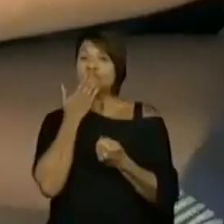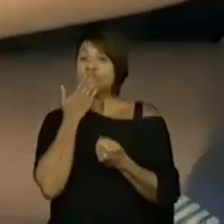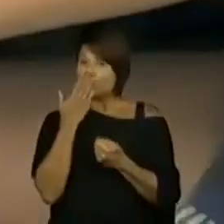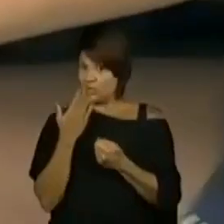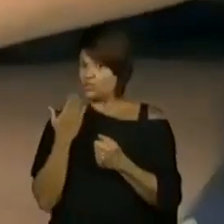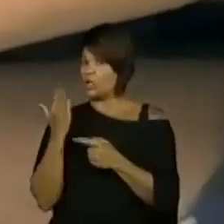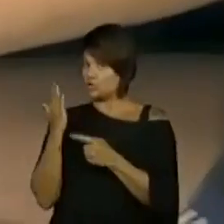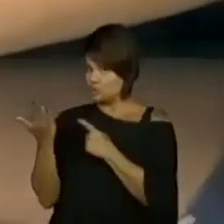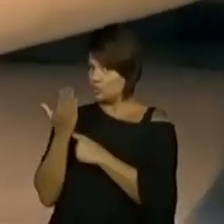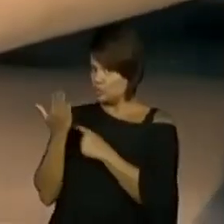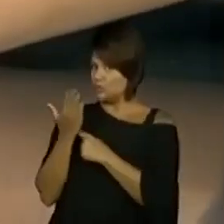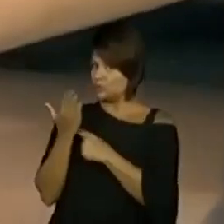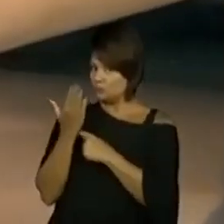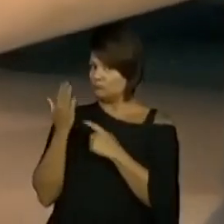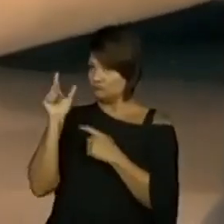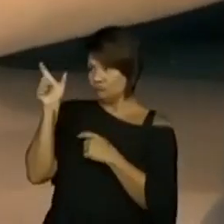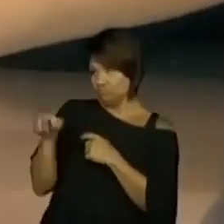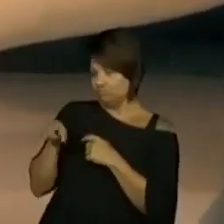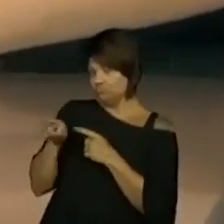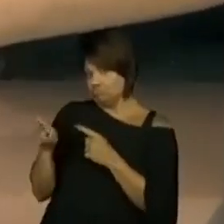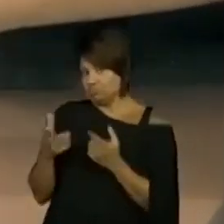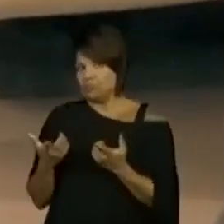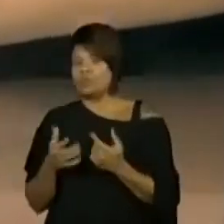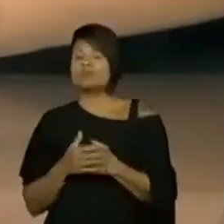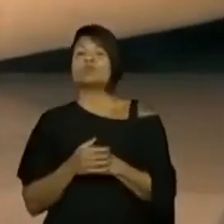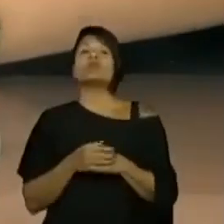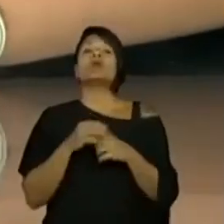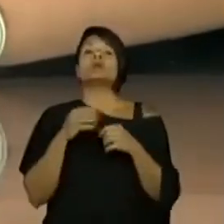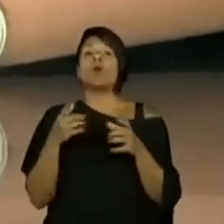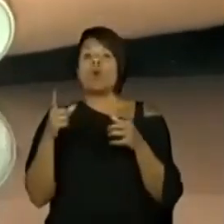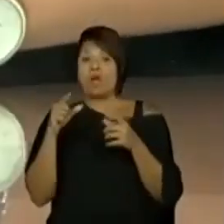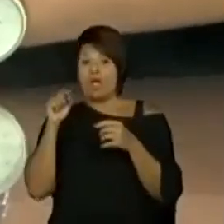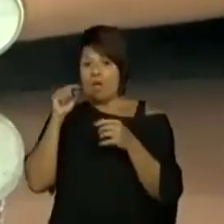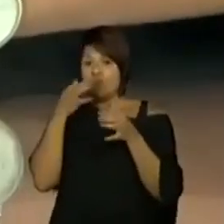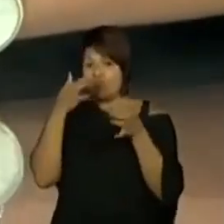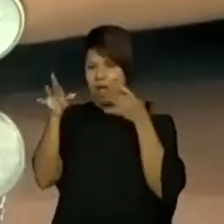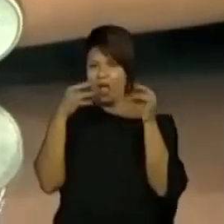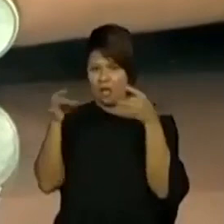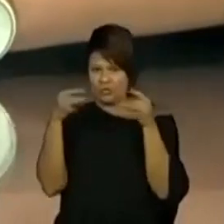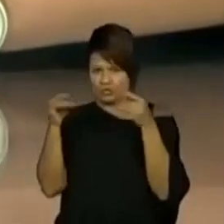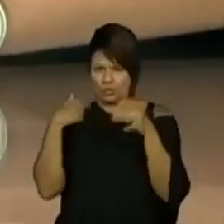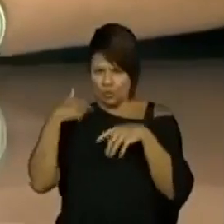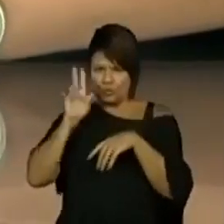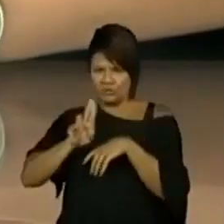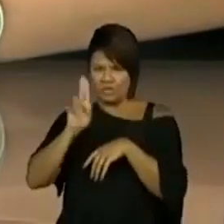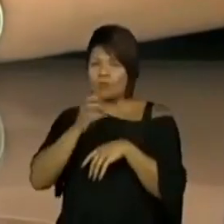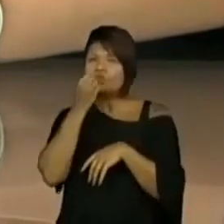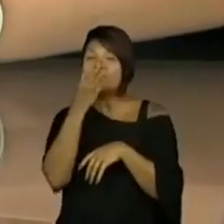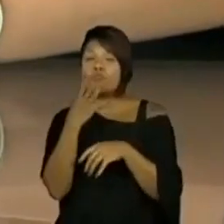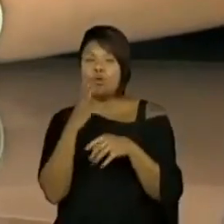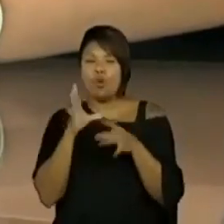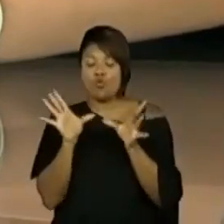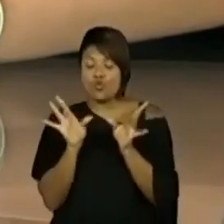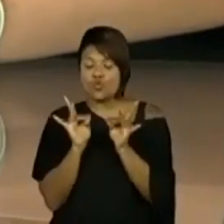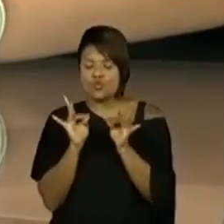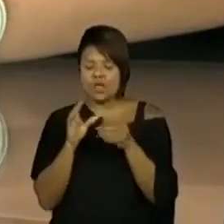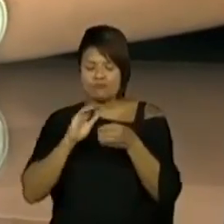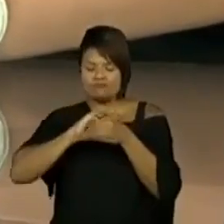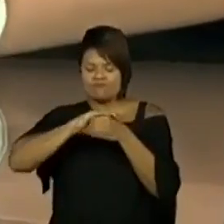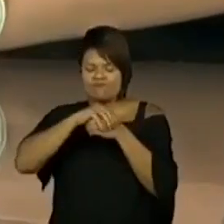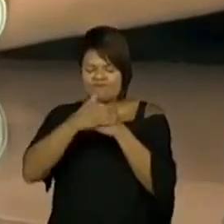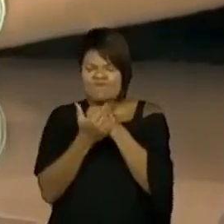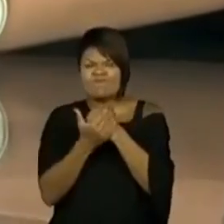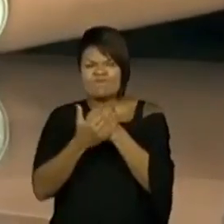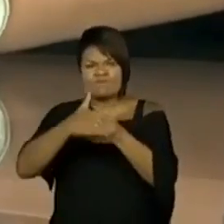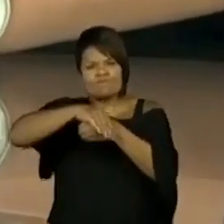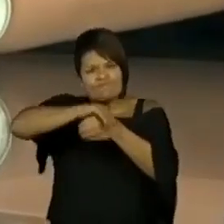Esse plástico filme, ele é bacana de ser utilizado porque, ó, ele fica bem grudadinho na garrafa.